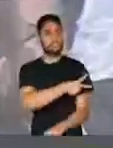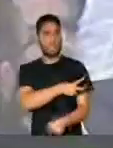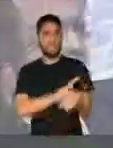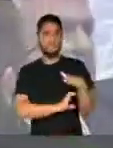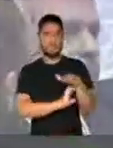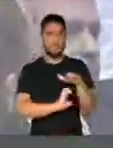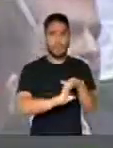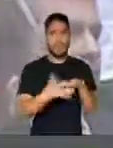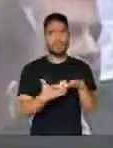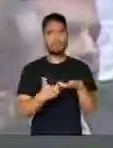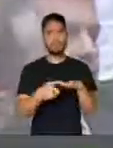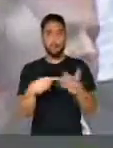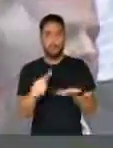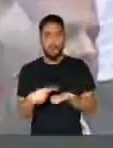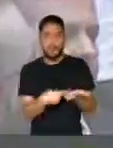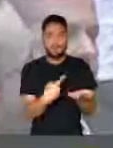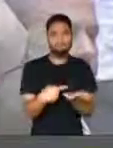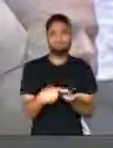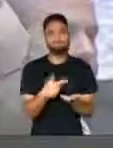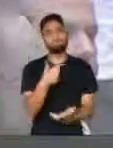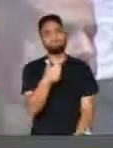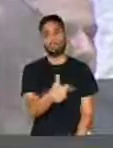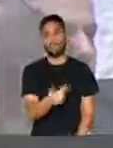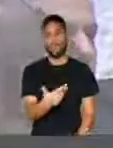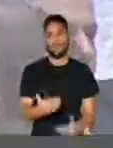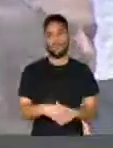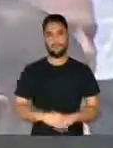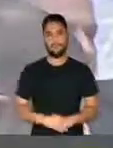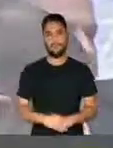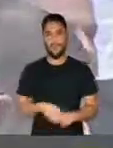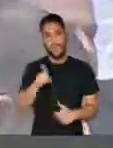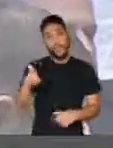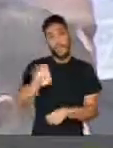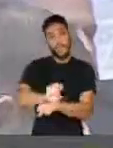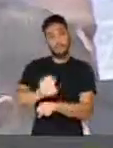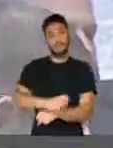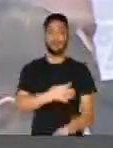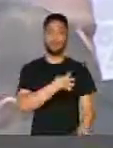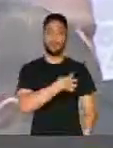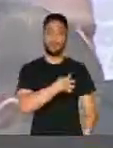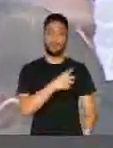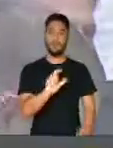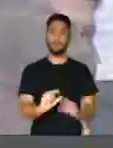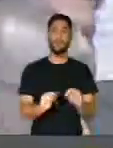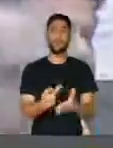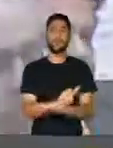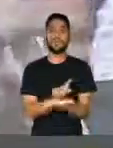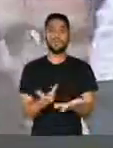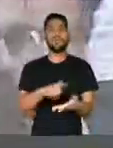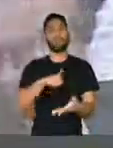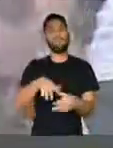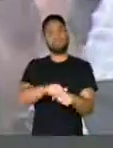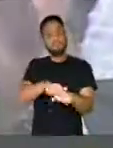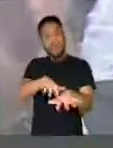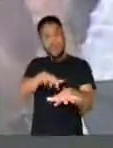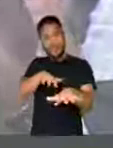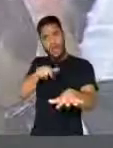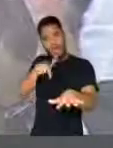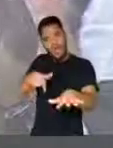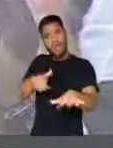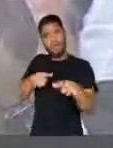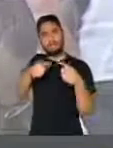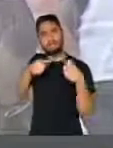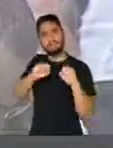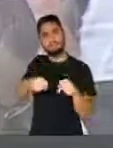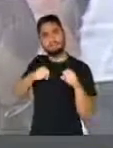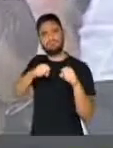à agenda negocial dos trabalhadores. E hoje na Bahia, nós tivemos numa manifestação com mais de